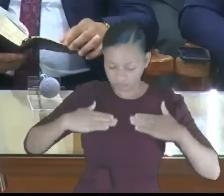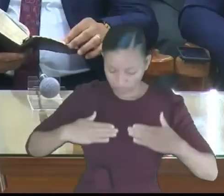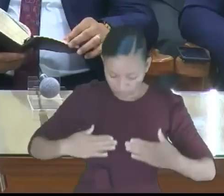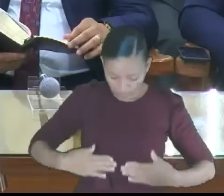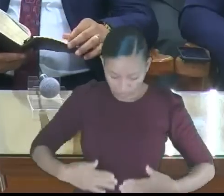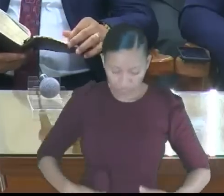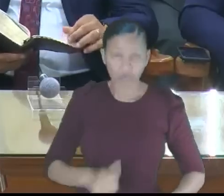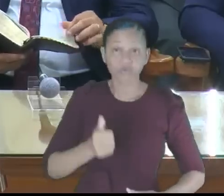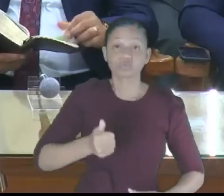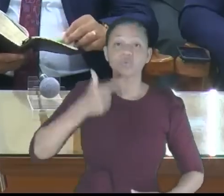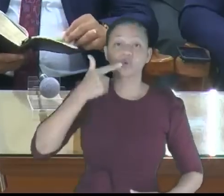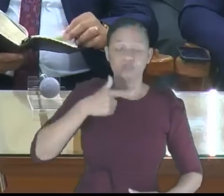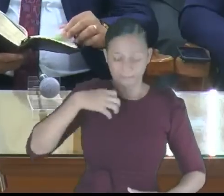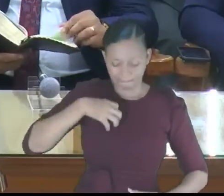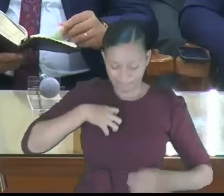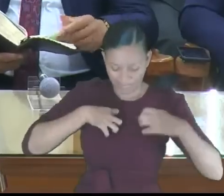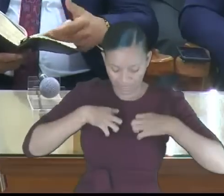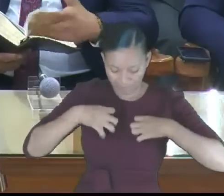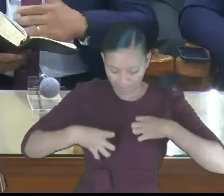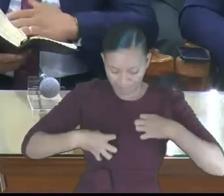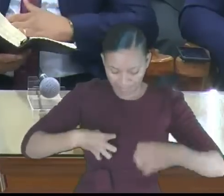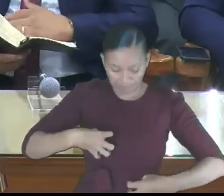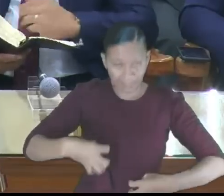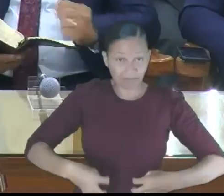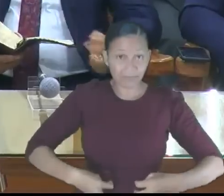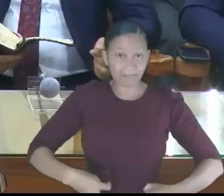12 pedras. 12 pedras. 12.